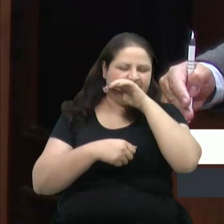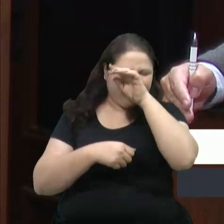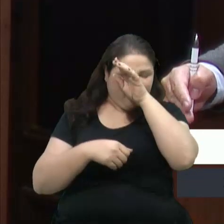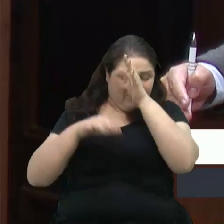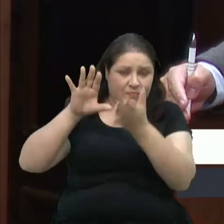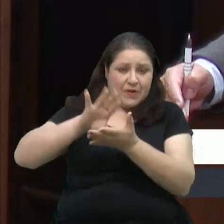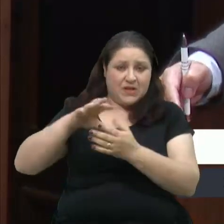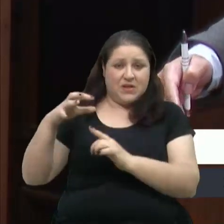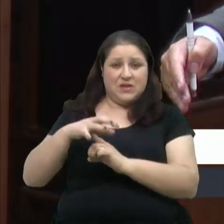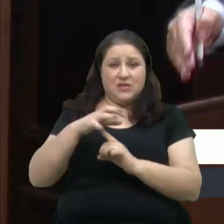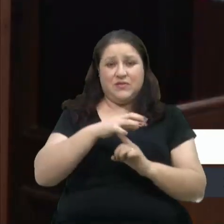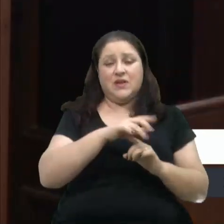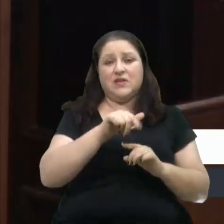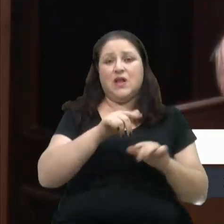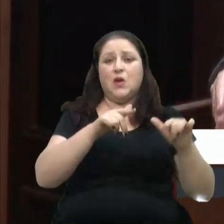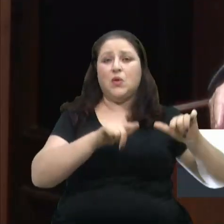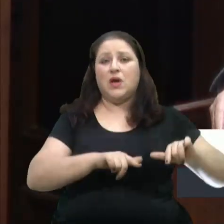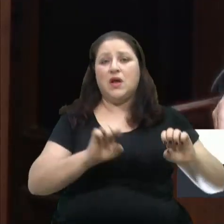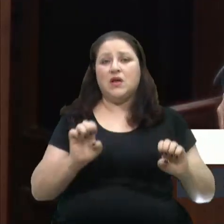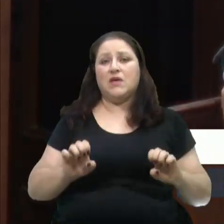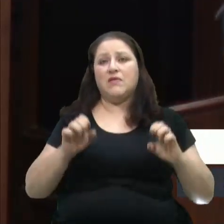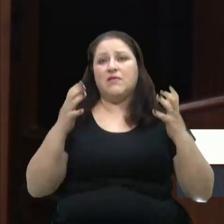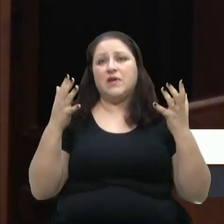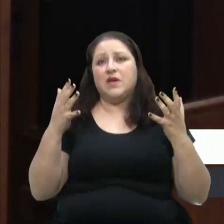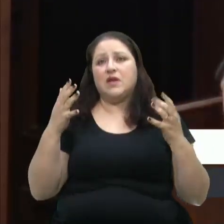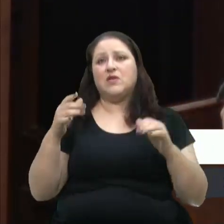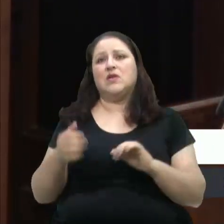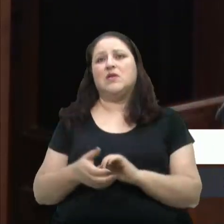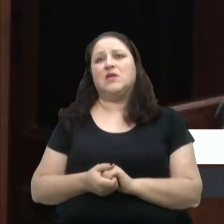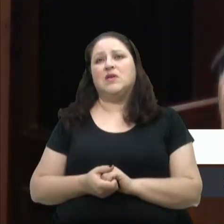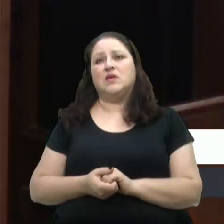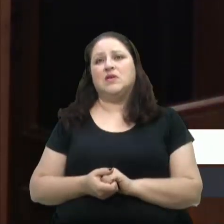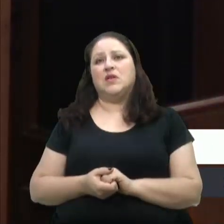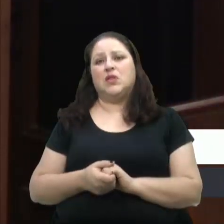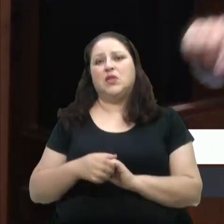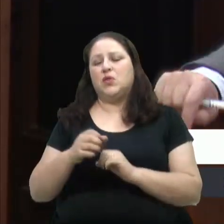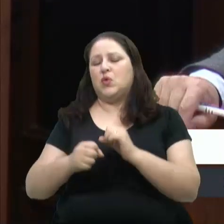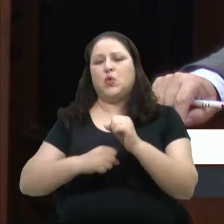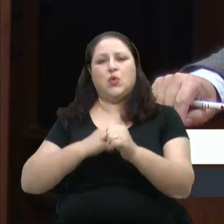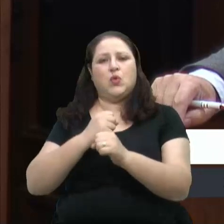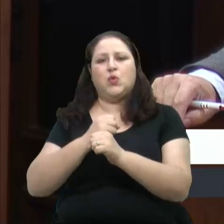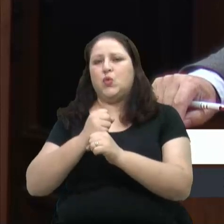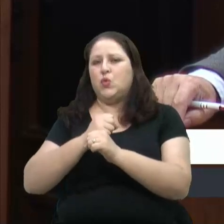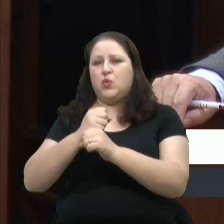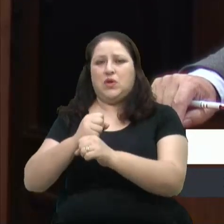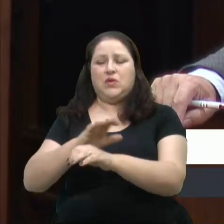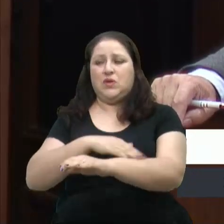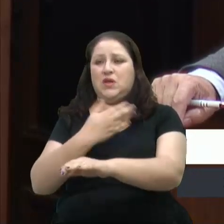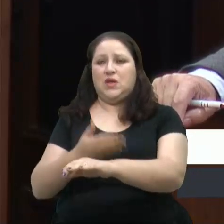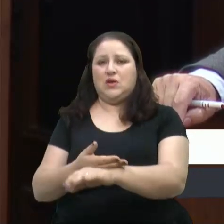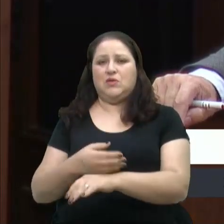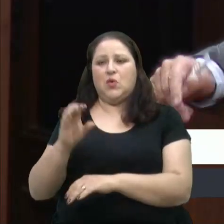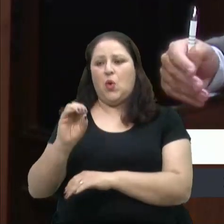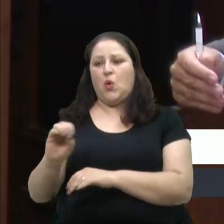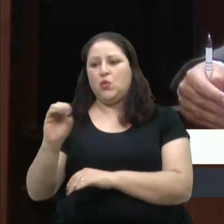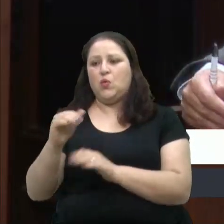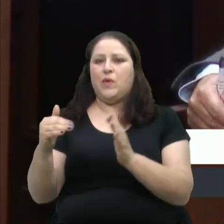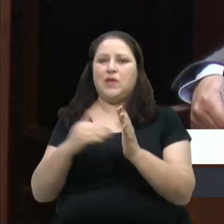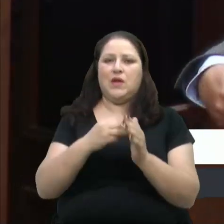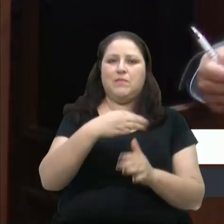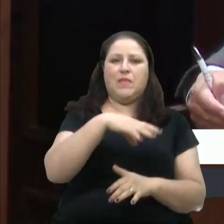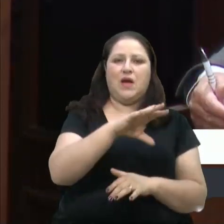local de eventos de outubro de um ano Até março do ano e